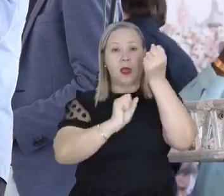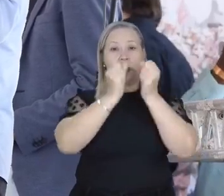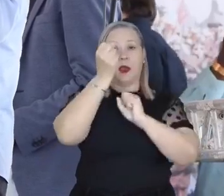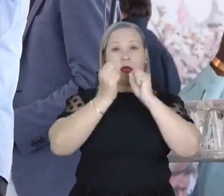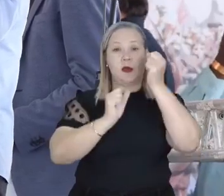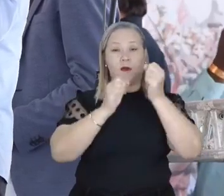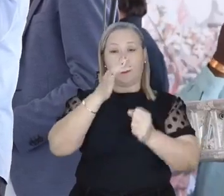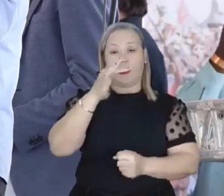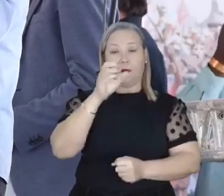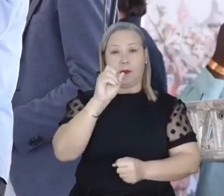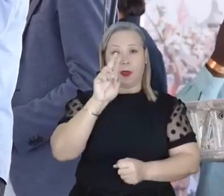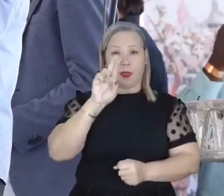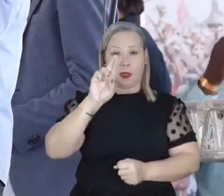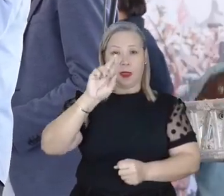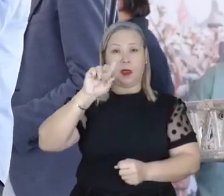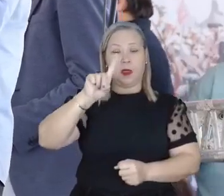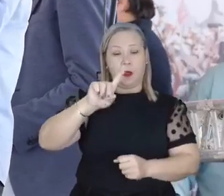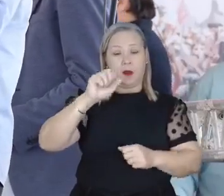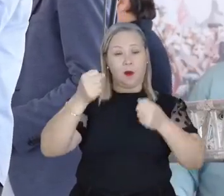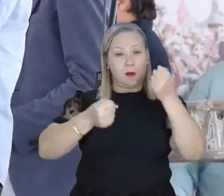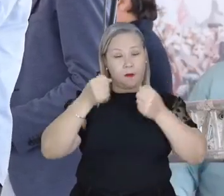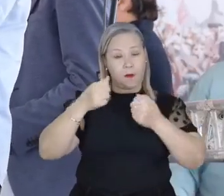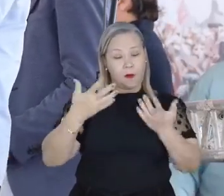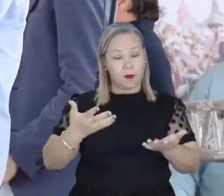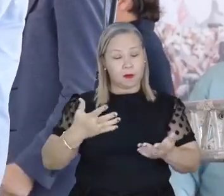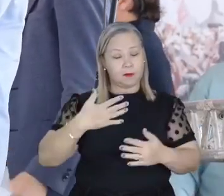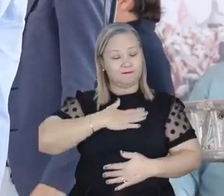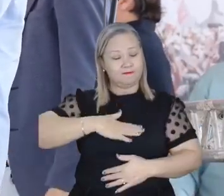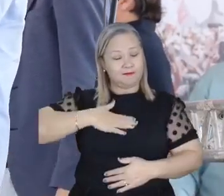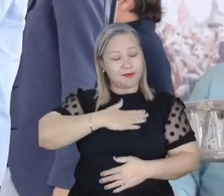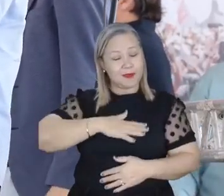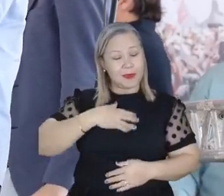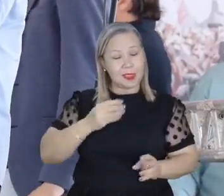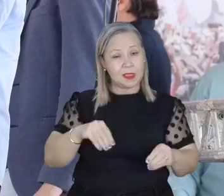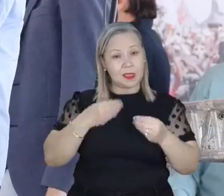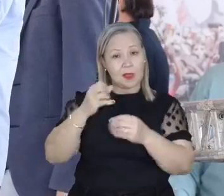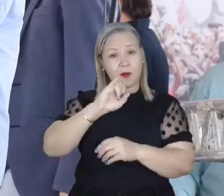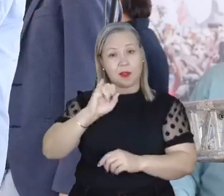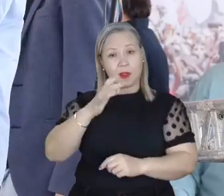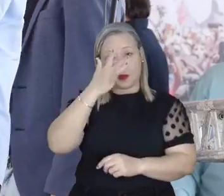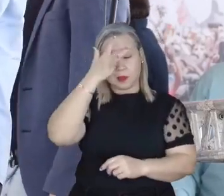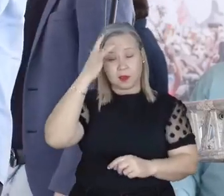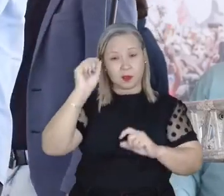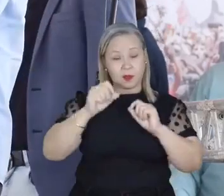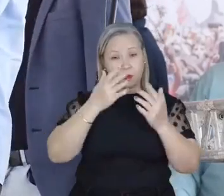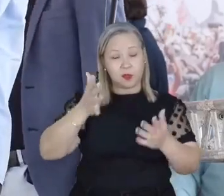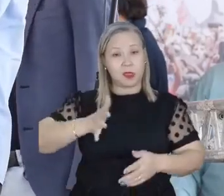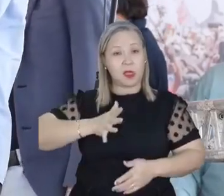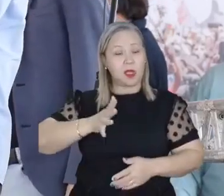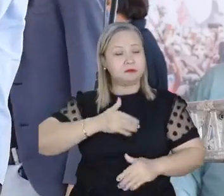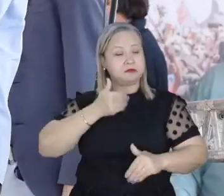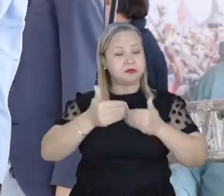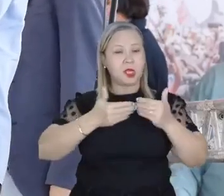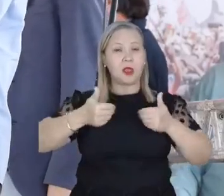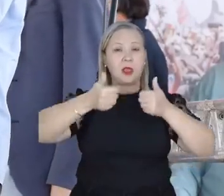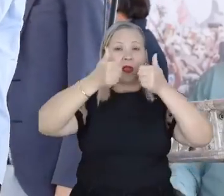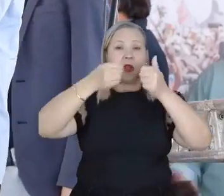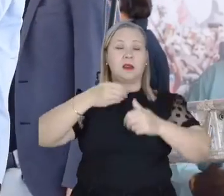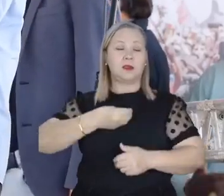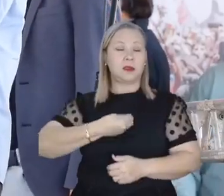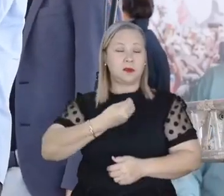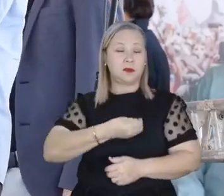dar oportunidade para as pessoas poderem prosperar e ter uma condição de vida melhor. O que sempre me